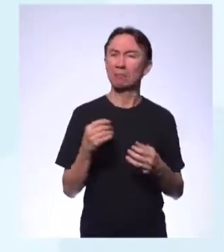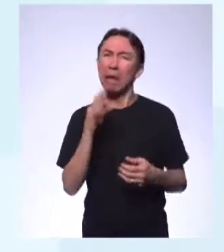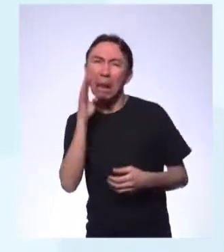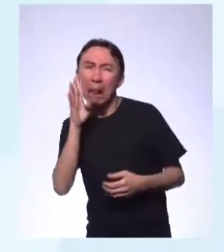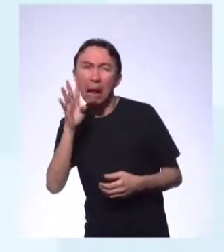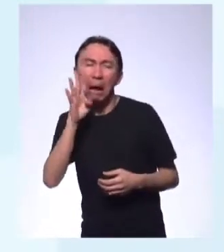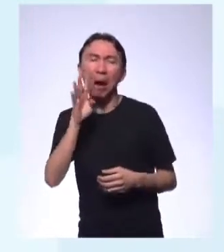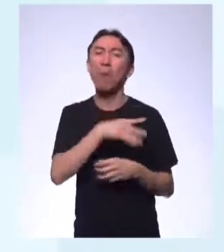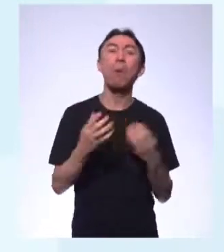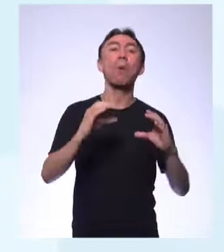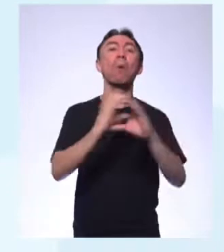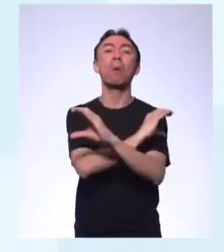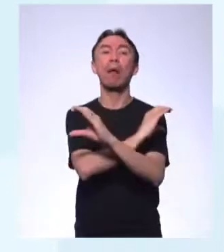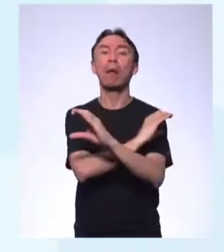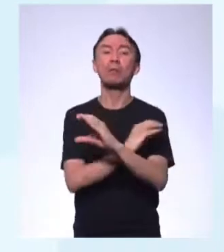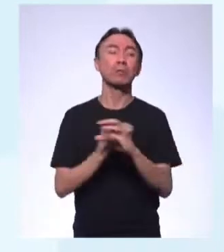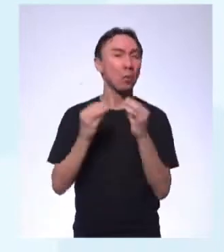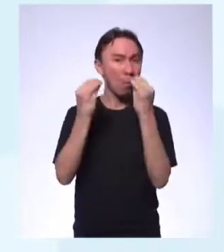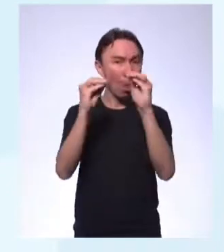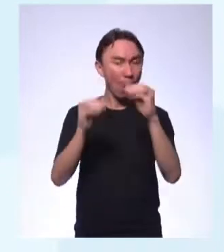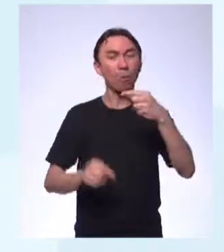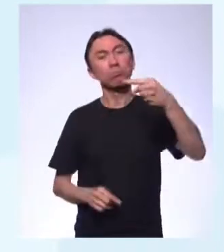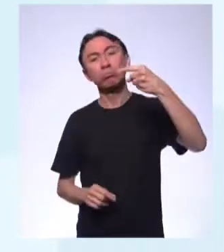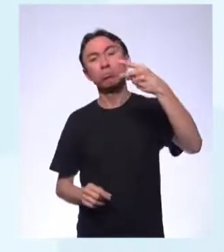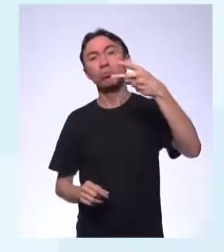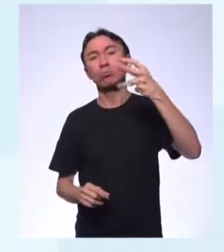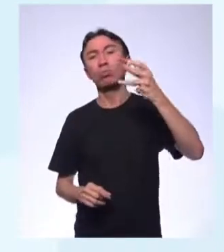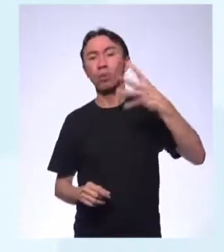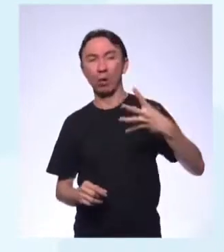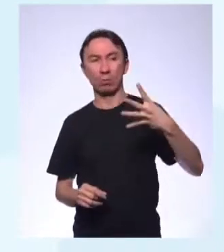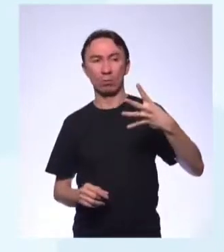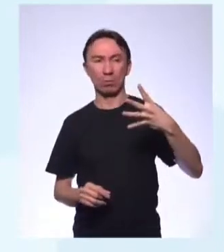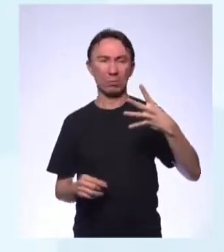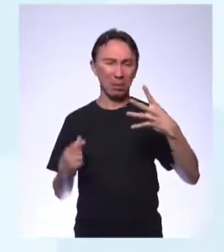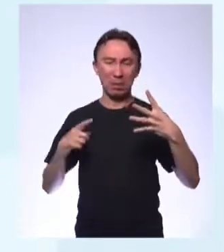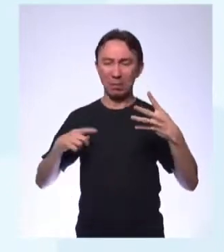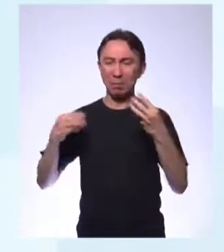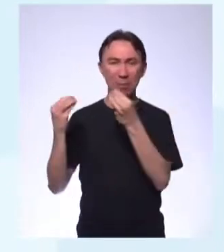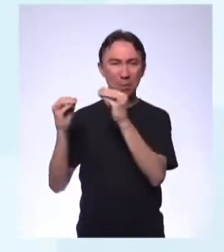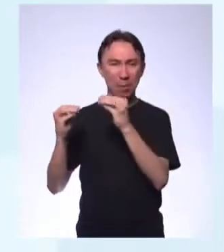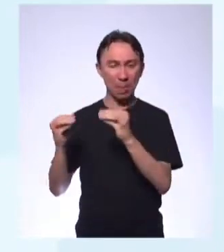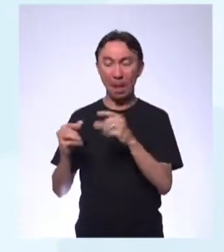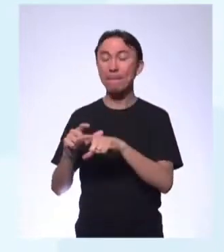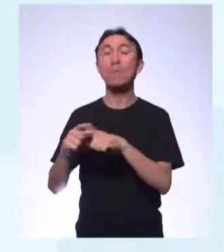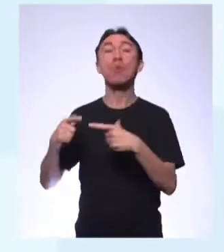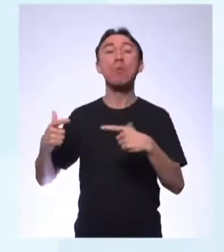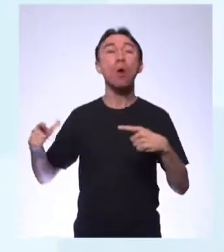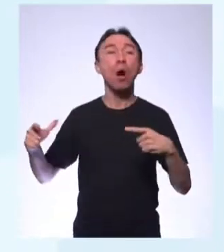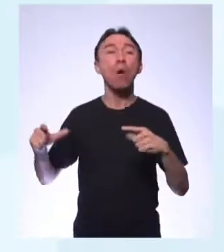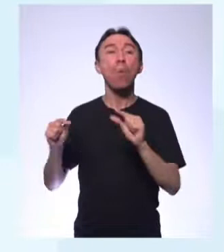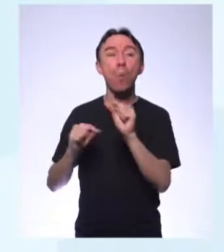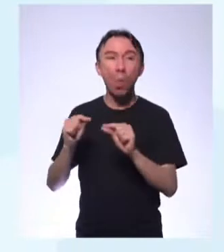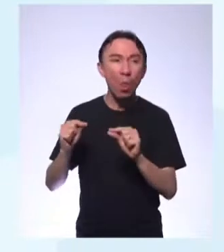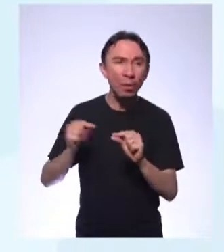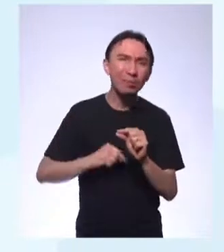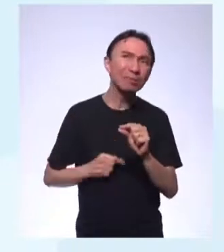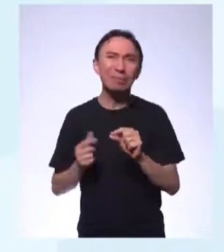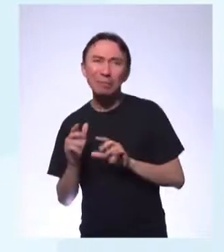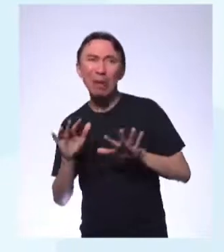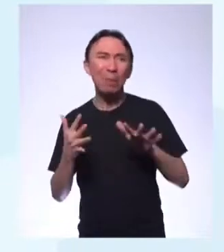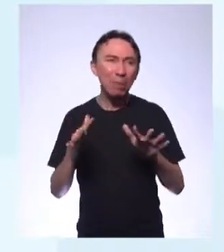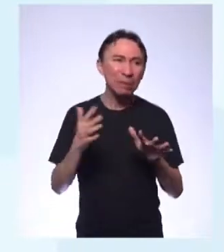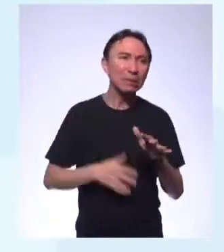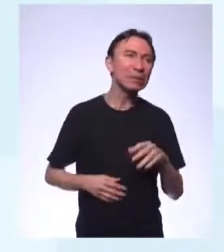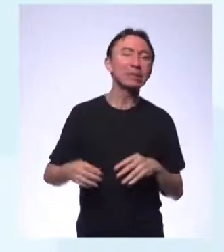resposta. Estamos esperando aí. Um, dois, Olha, três ou estão quatro. aparecendo os números aqui. A maioria está divididos entre o 3